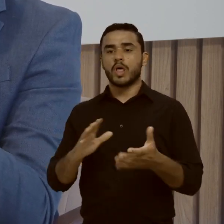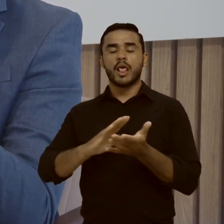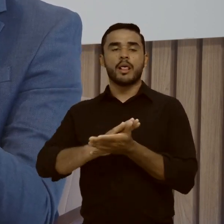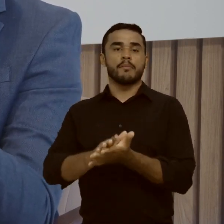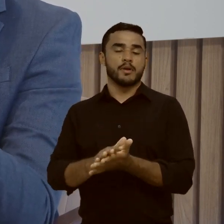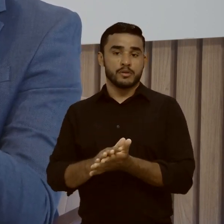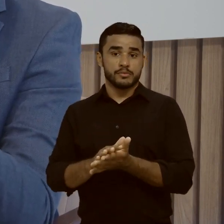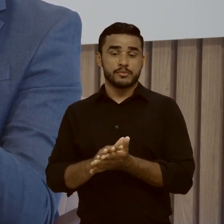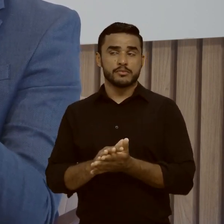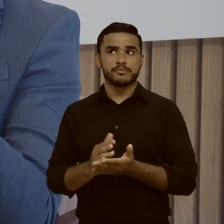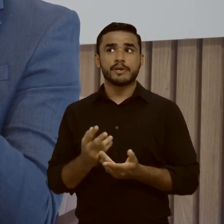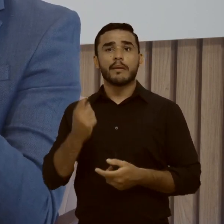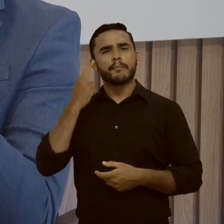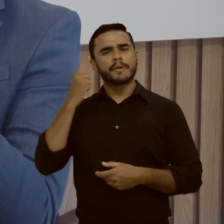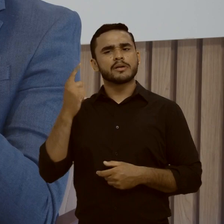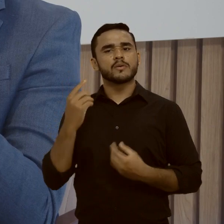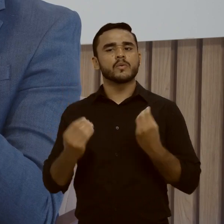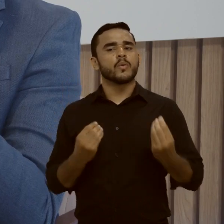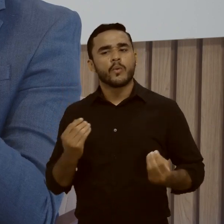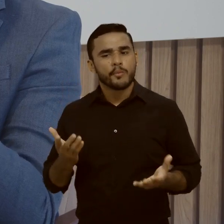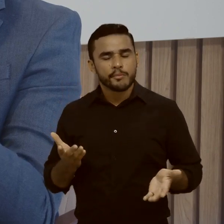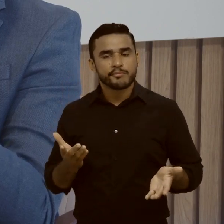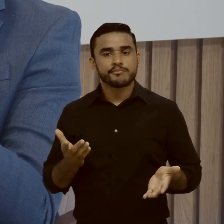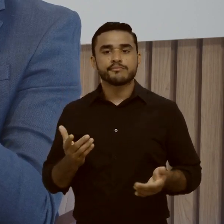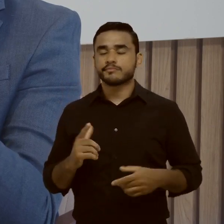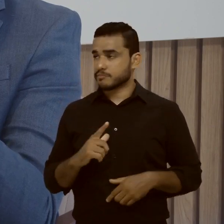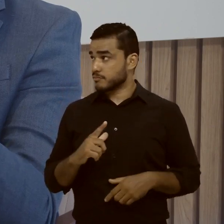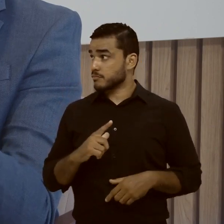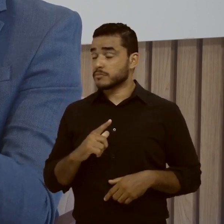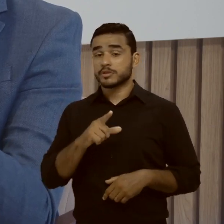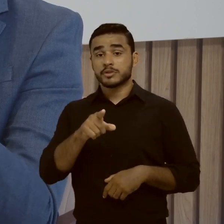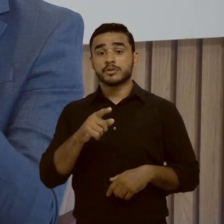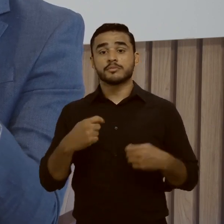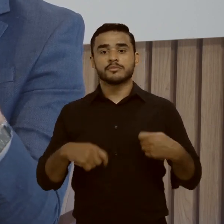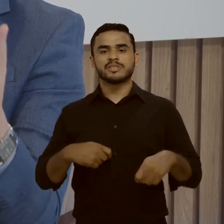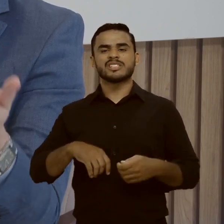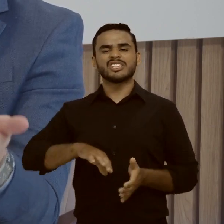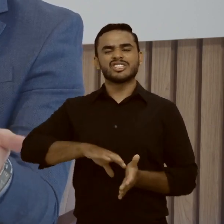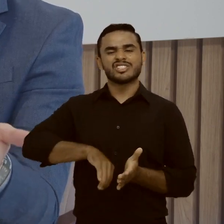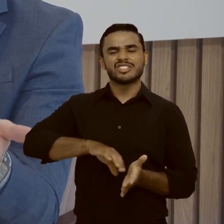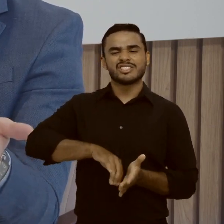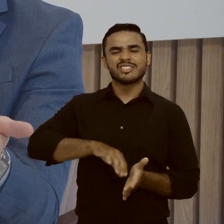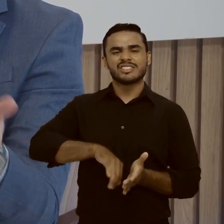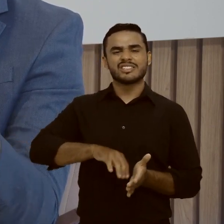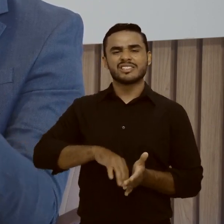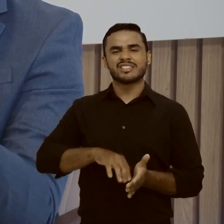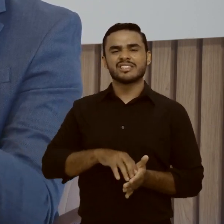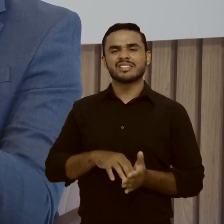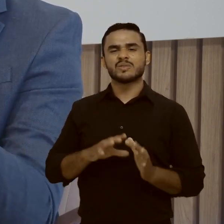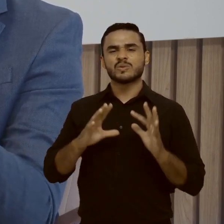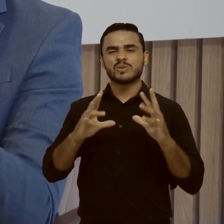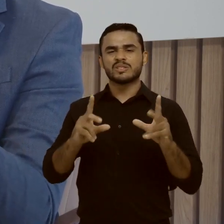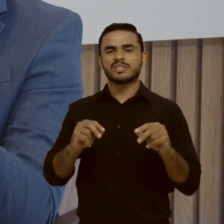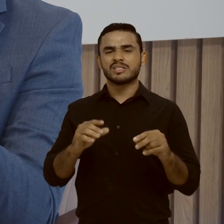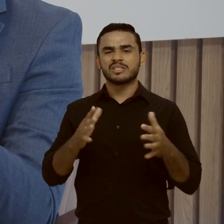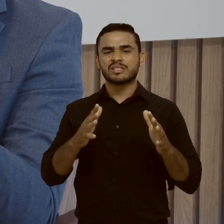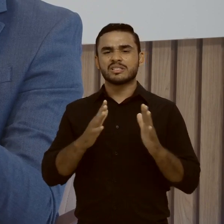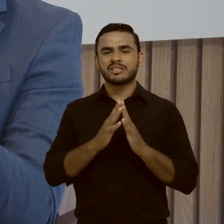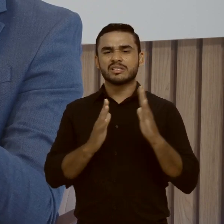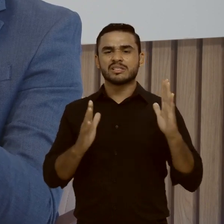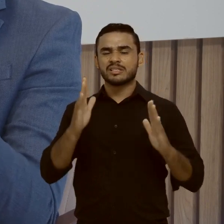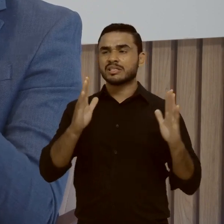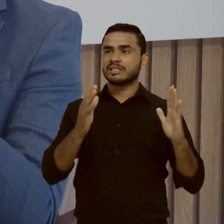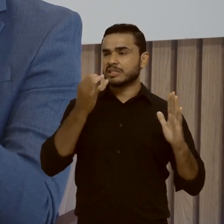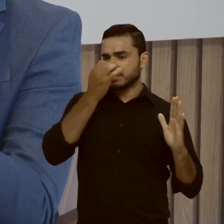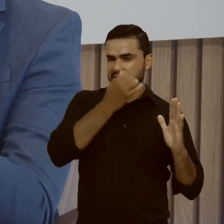gente faça esse exame, você precisa manter o intestino limpo. Então entra a questão do preparo de cólon, que já dura em torno de 6 a 12